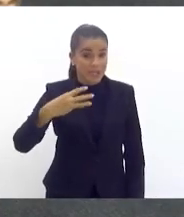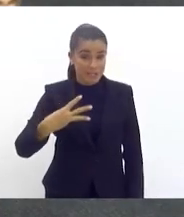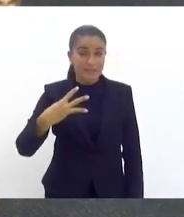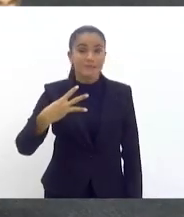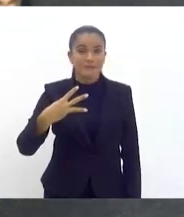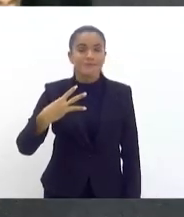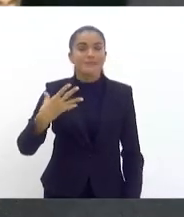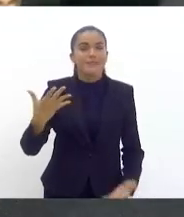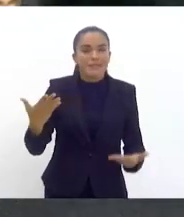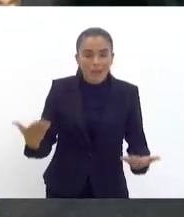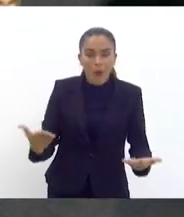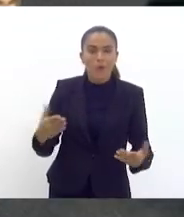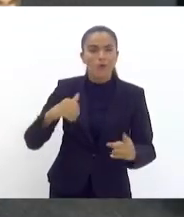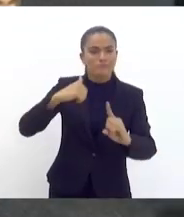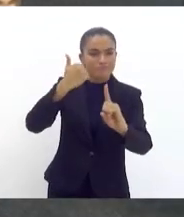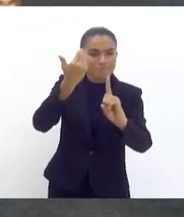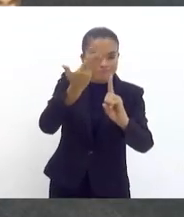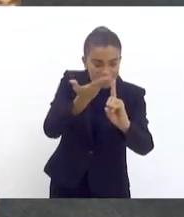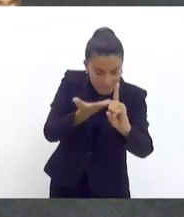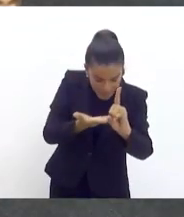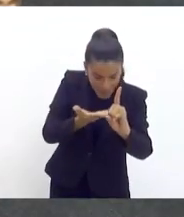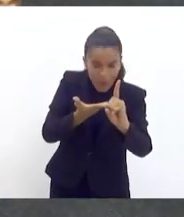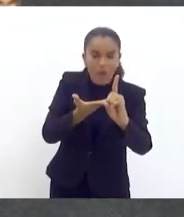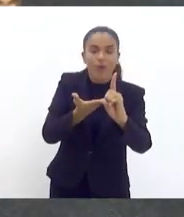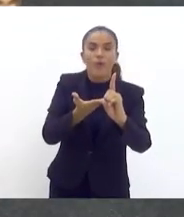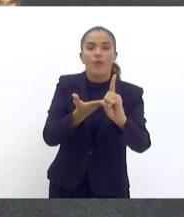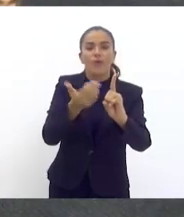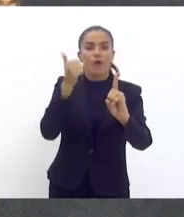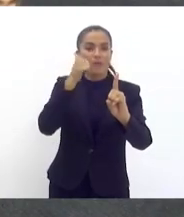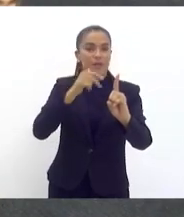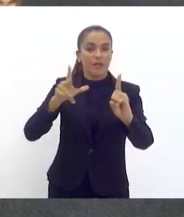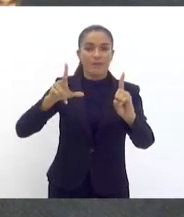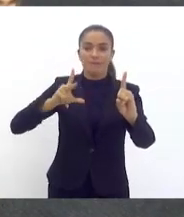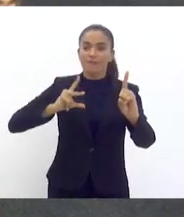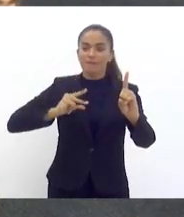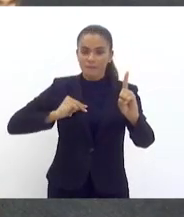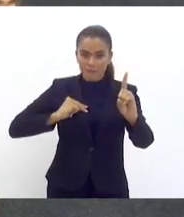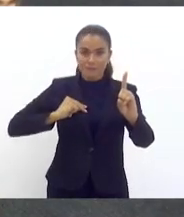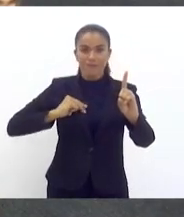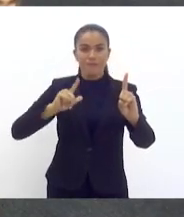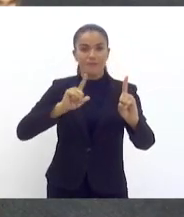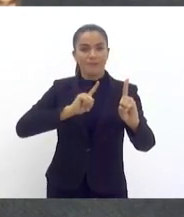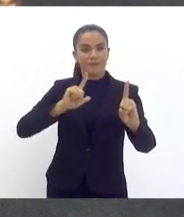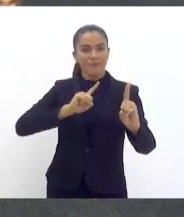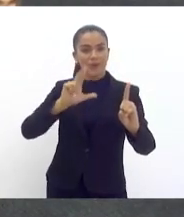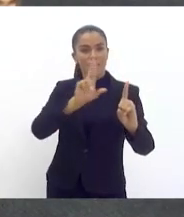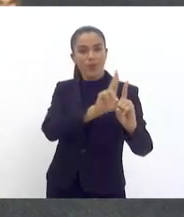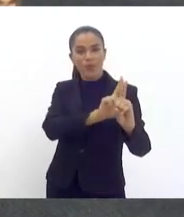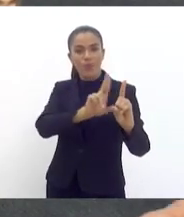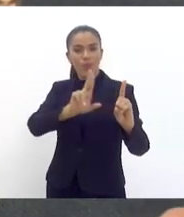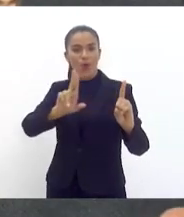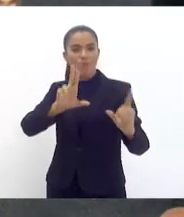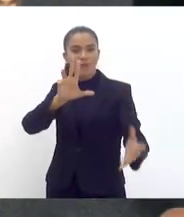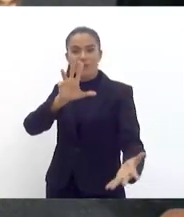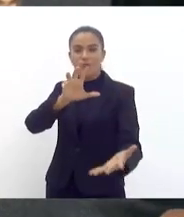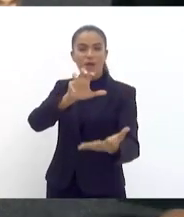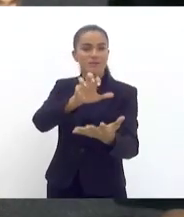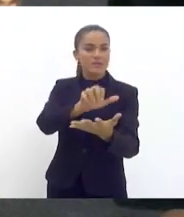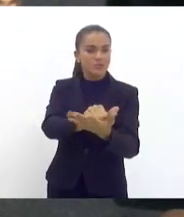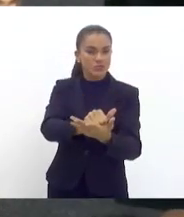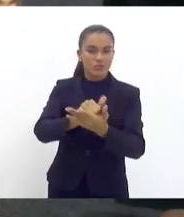estamos reverenciando aqui uma mulher que merece ter o seu nome e o registro da